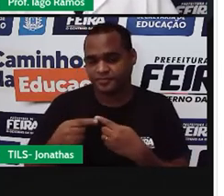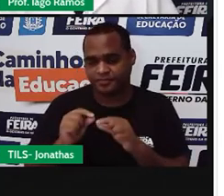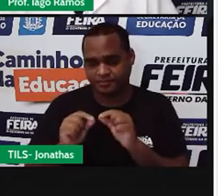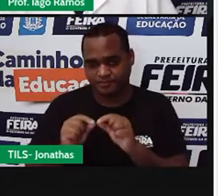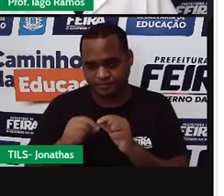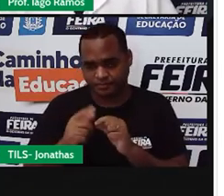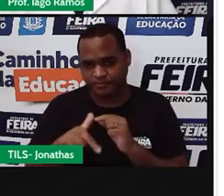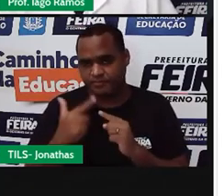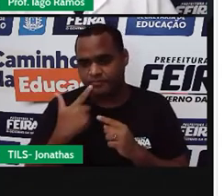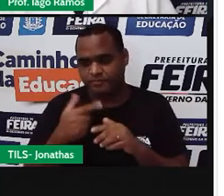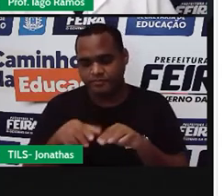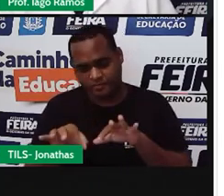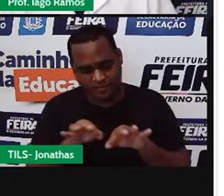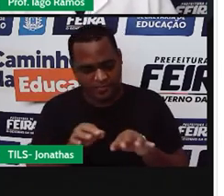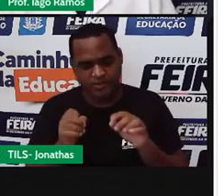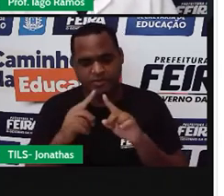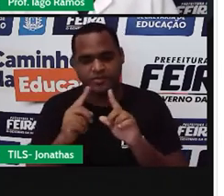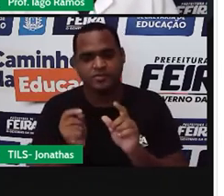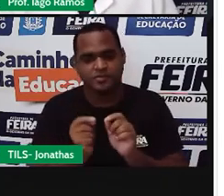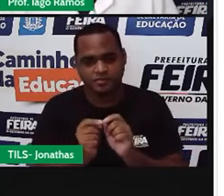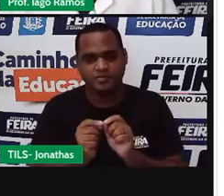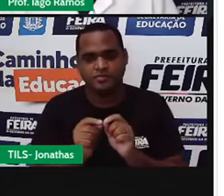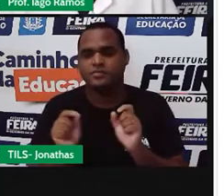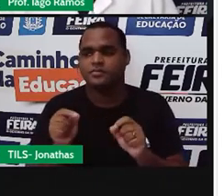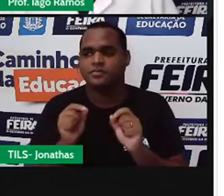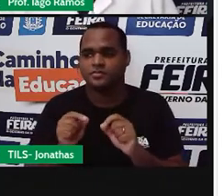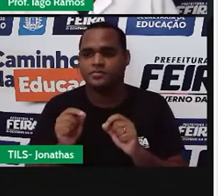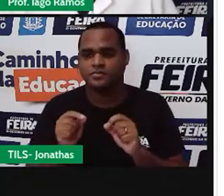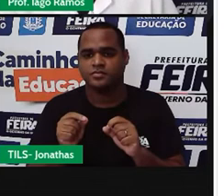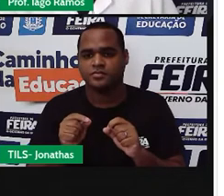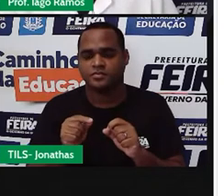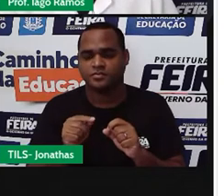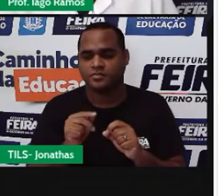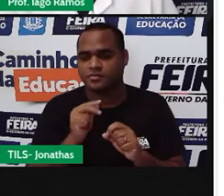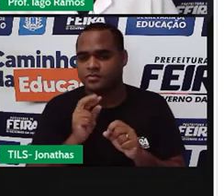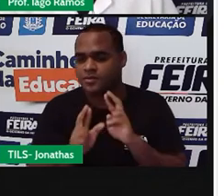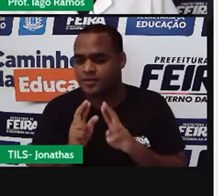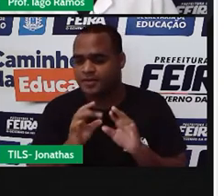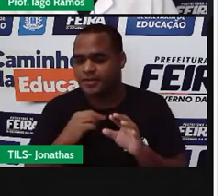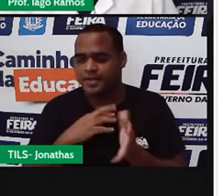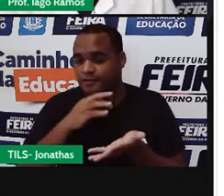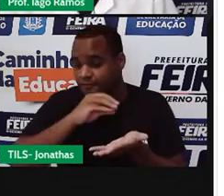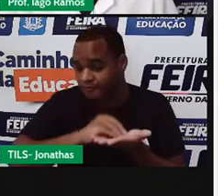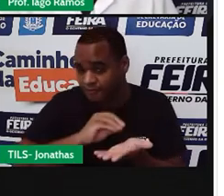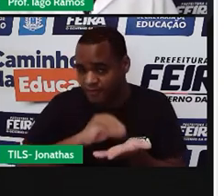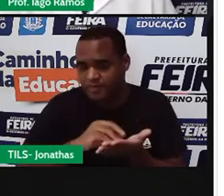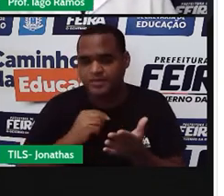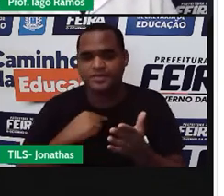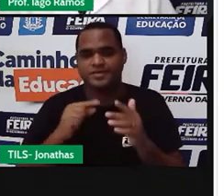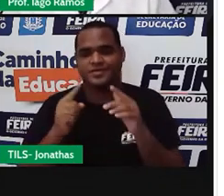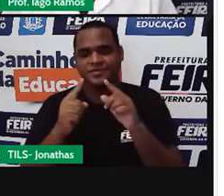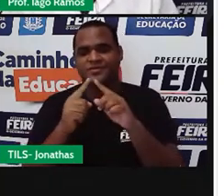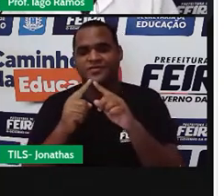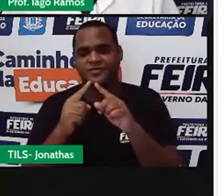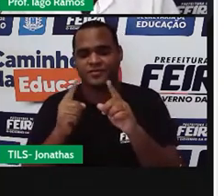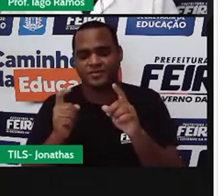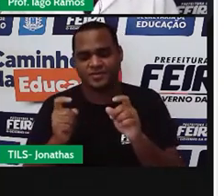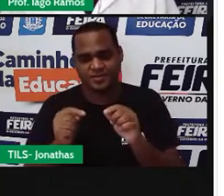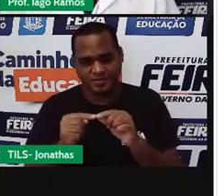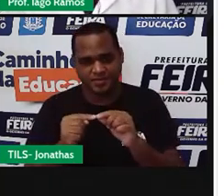resolveu que tá dentro dos parênteses vai resolver o que sobrou dentro dos colchetes